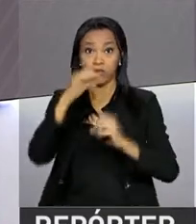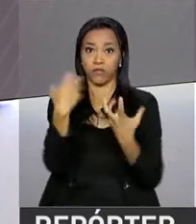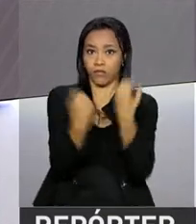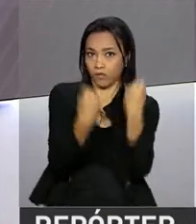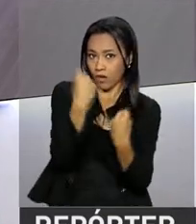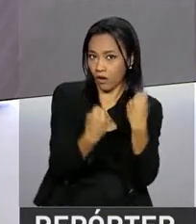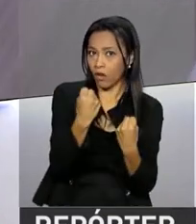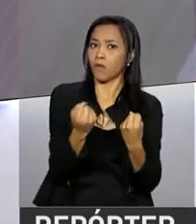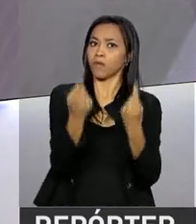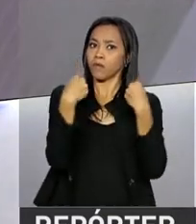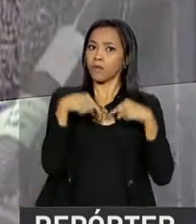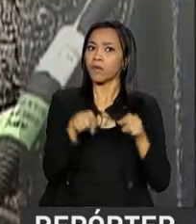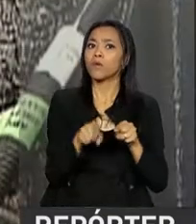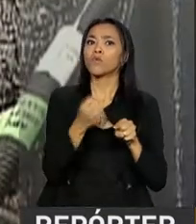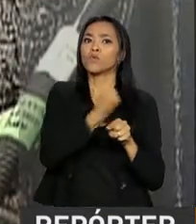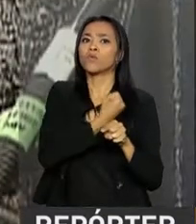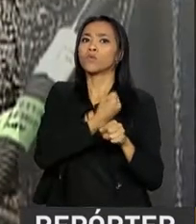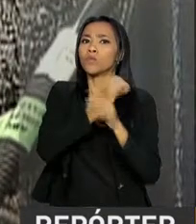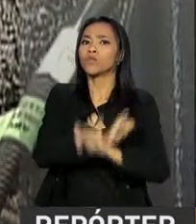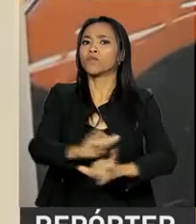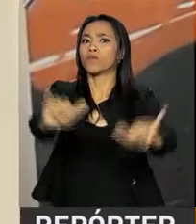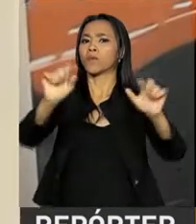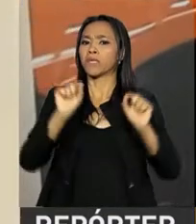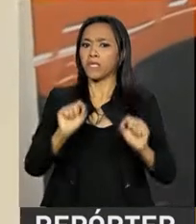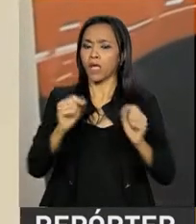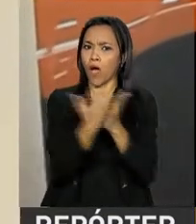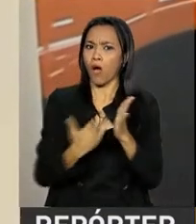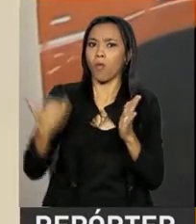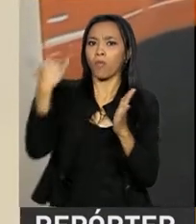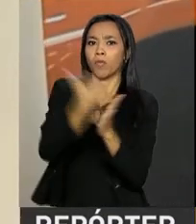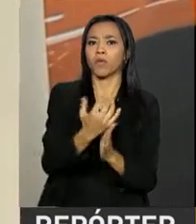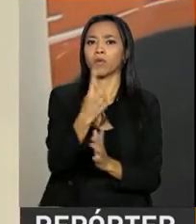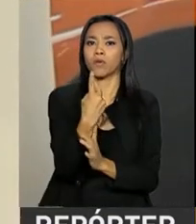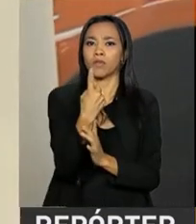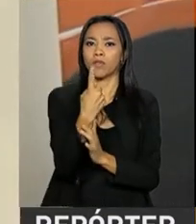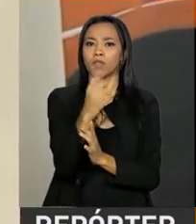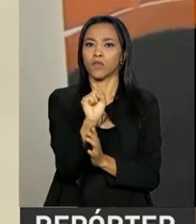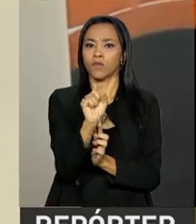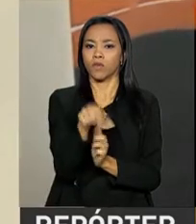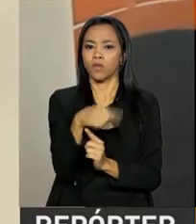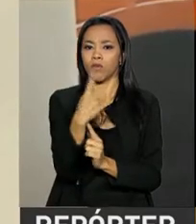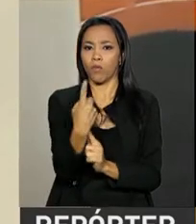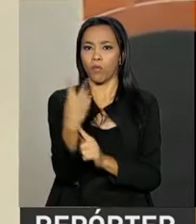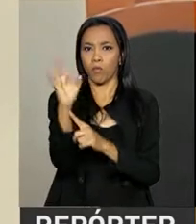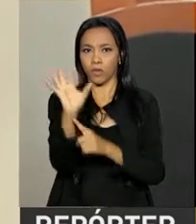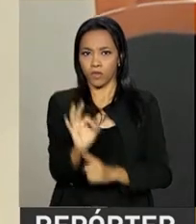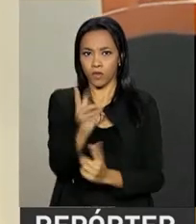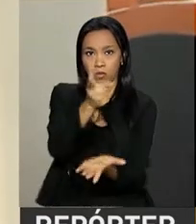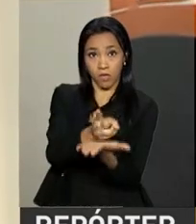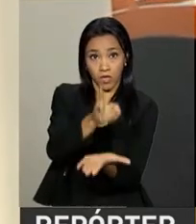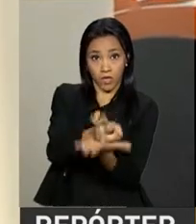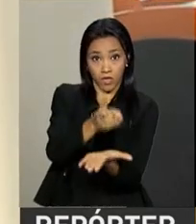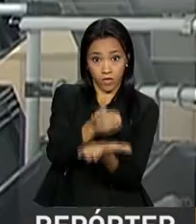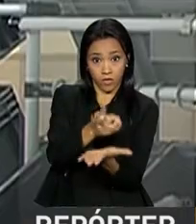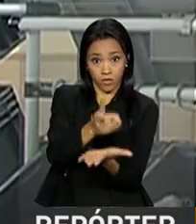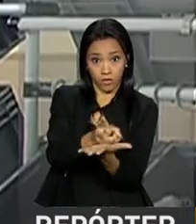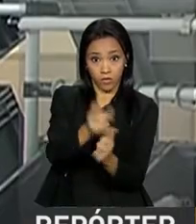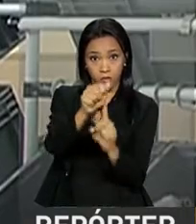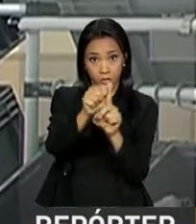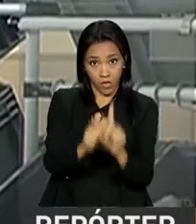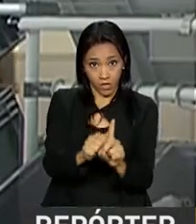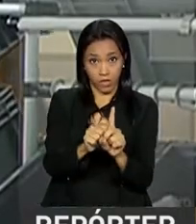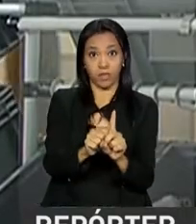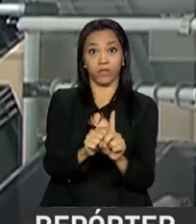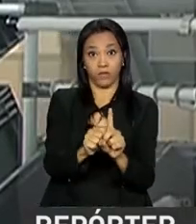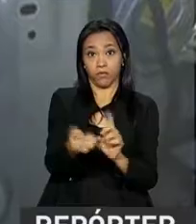os números mostram que a produção cresceu 18,1 por cento em relação ao mesmo mês do ano